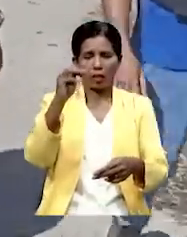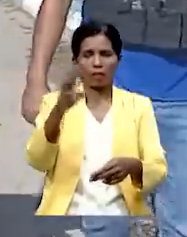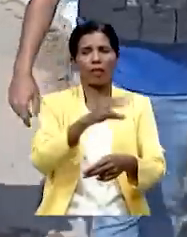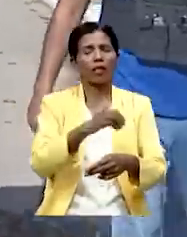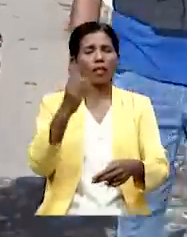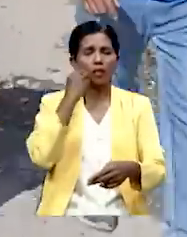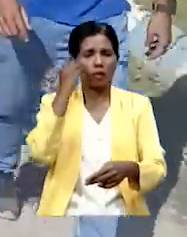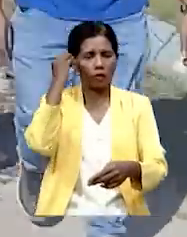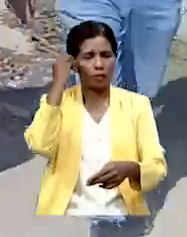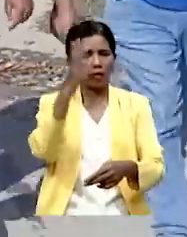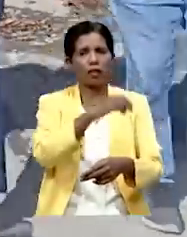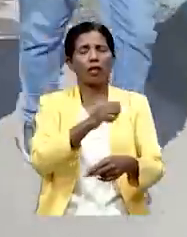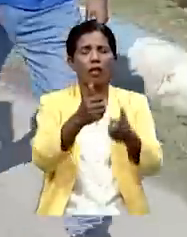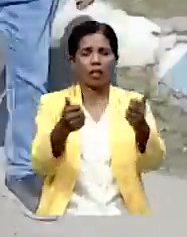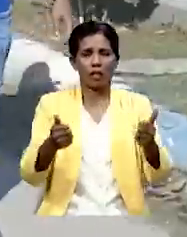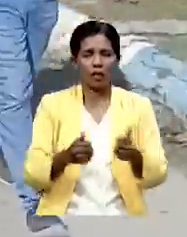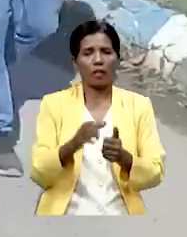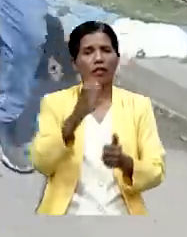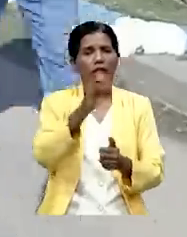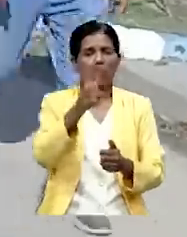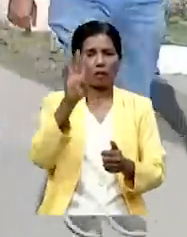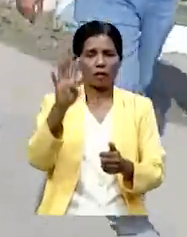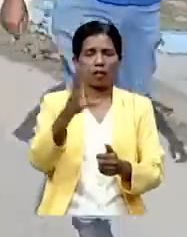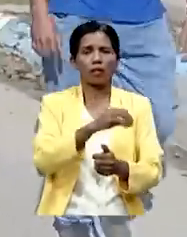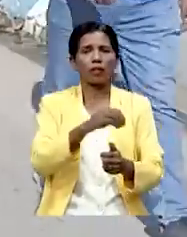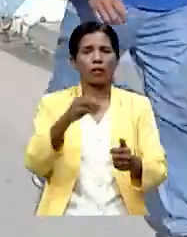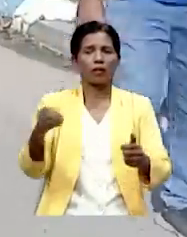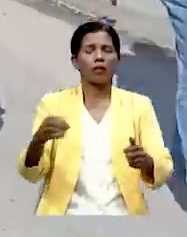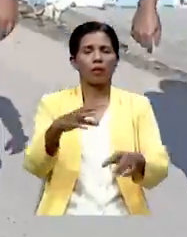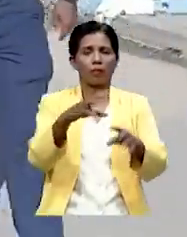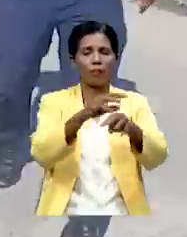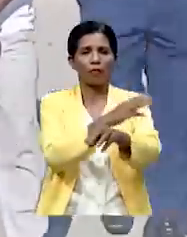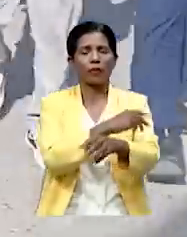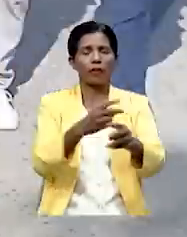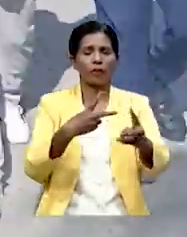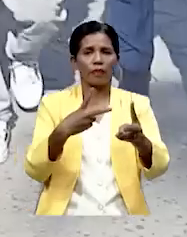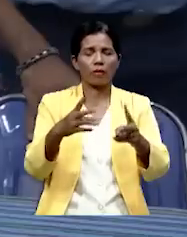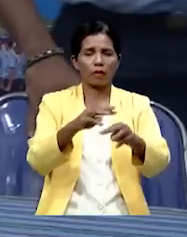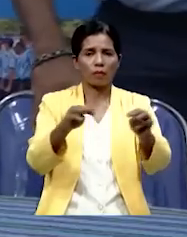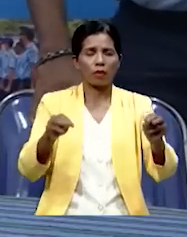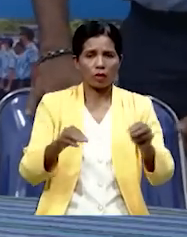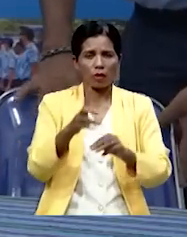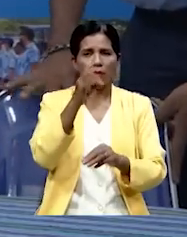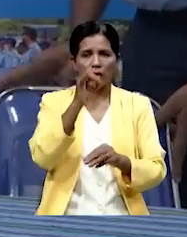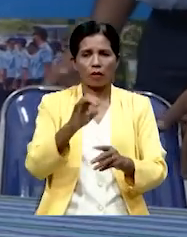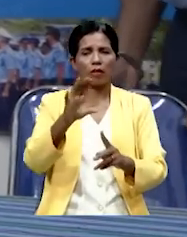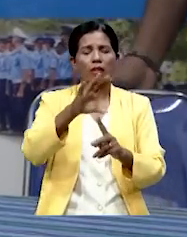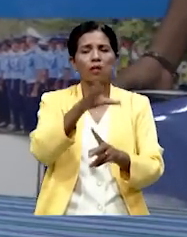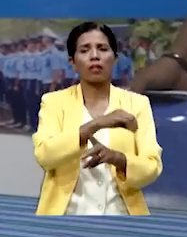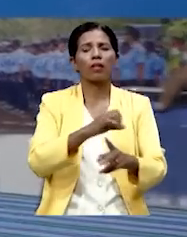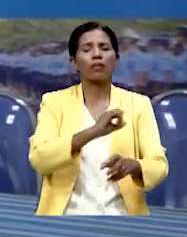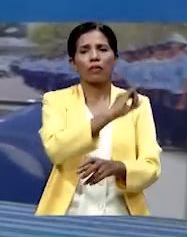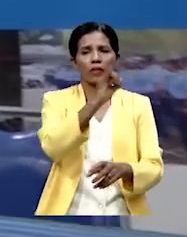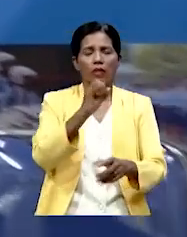residência Mascarinhas, aldeia 04, suco Mascarinhas, posto administrativo Veracruz, município de Ili. Chefe Departamento de